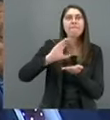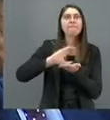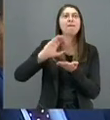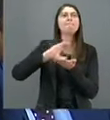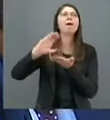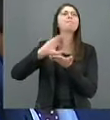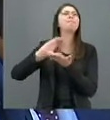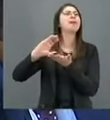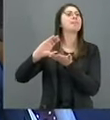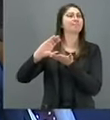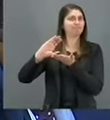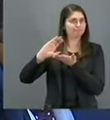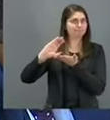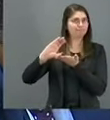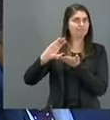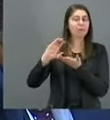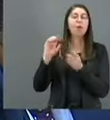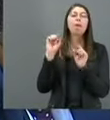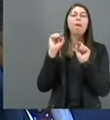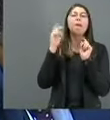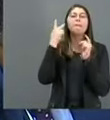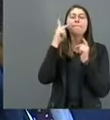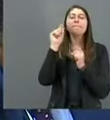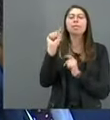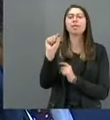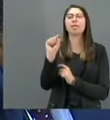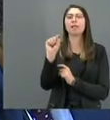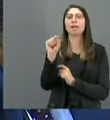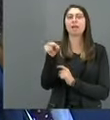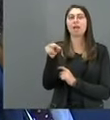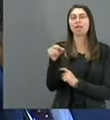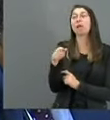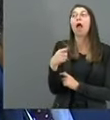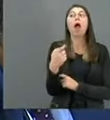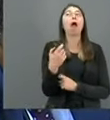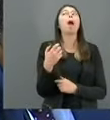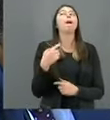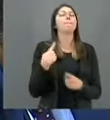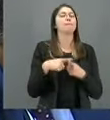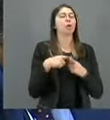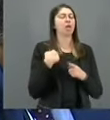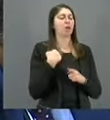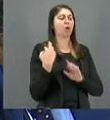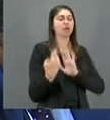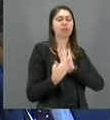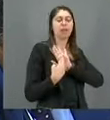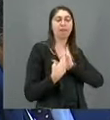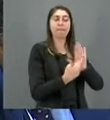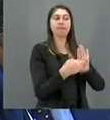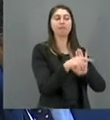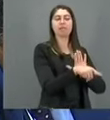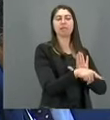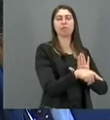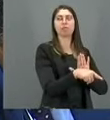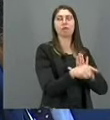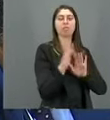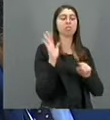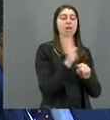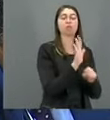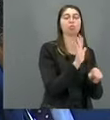continuarão ganhando. Para quê? Para que digam que defendem esses povos. Mas nada